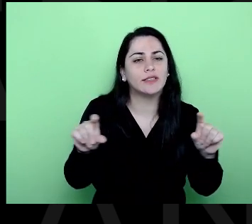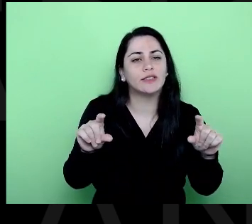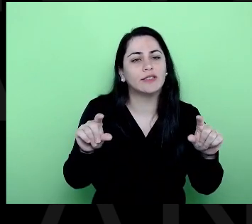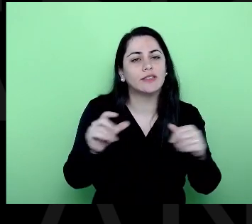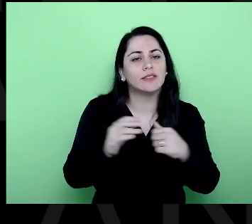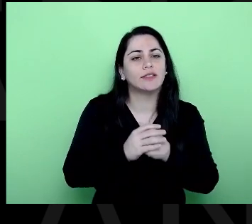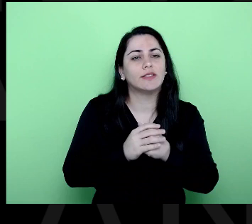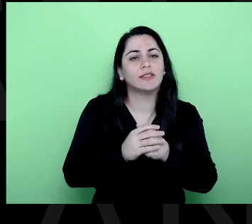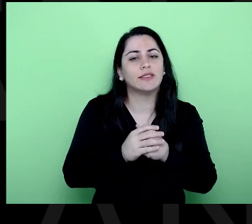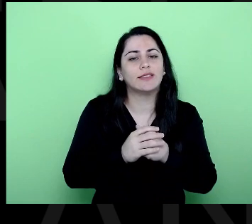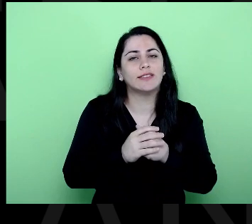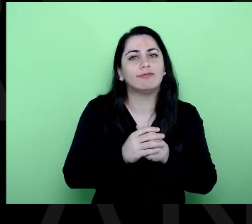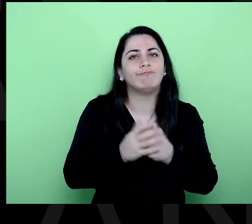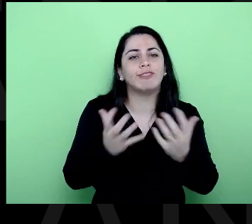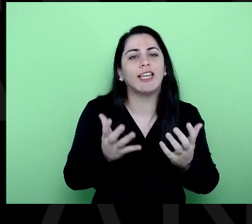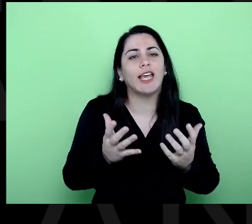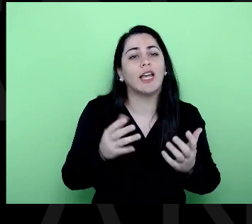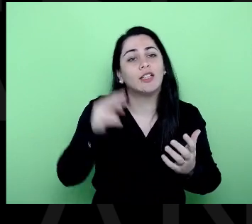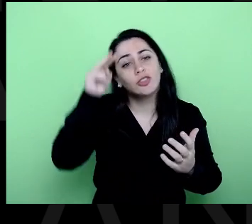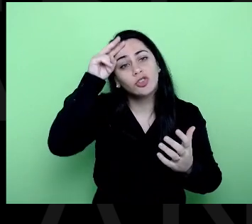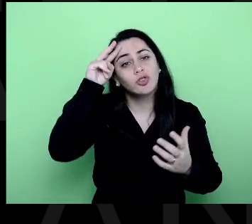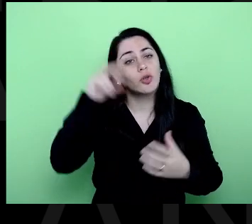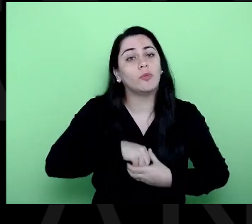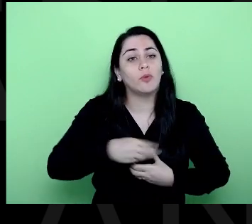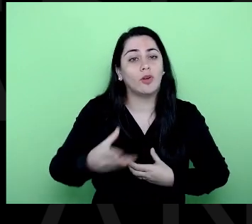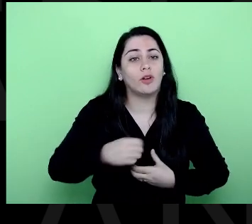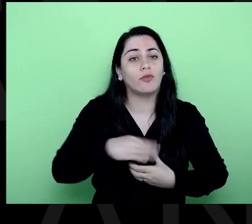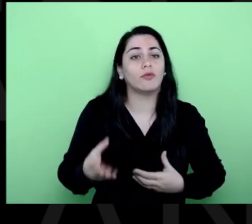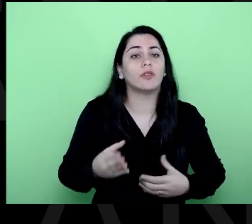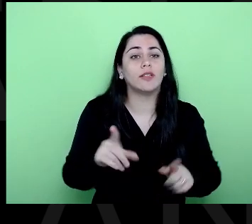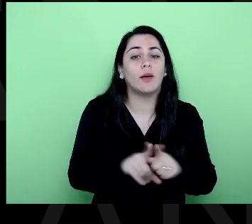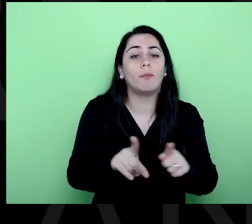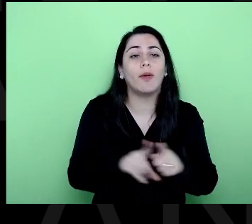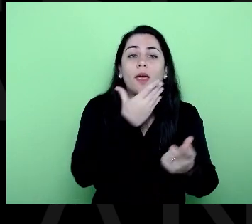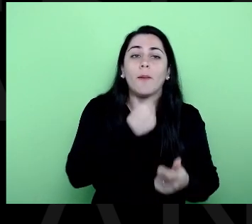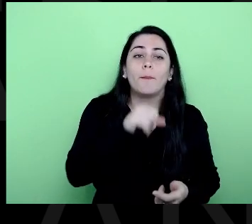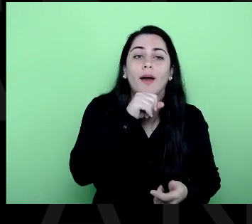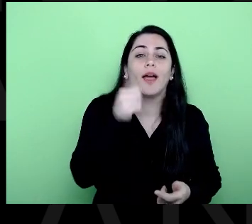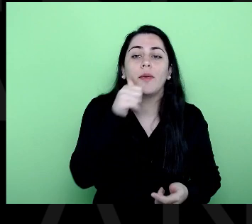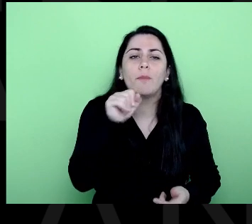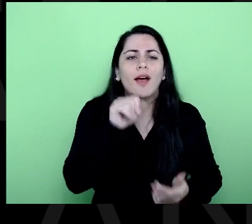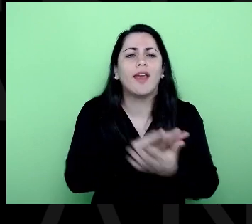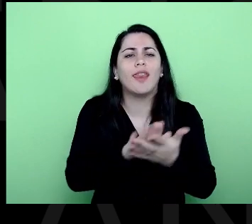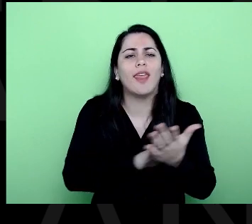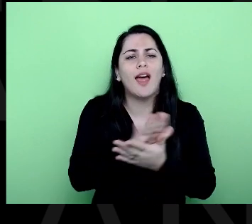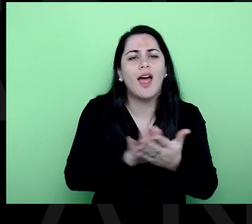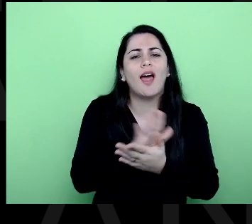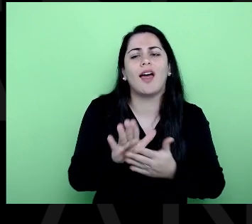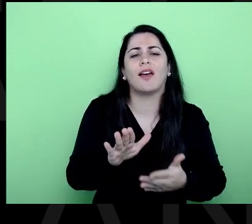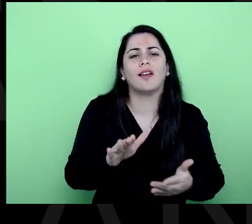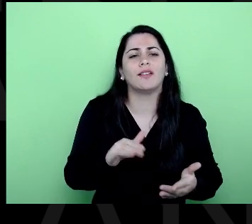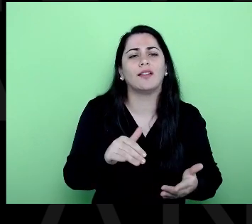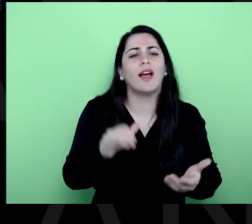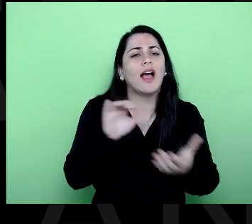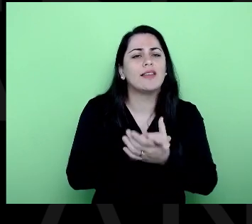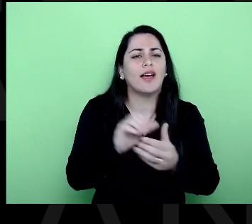que ele queria que biografado bom é biografado órfão, né? Solteiro,